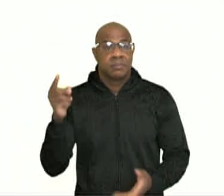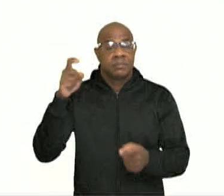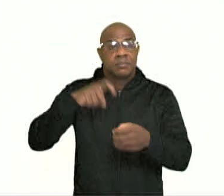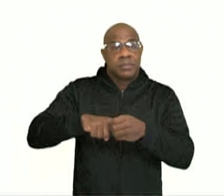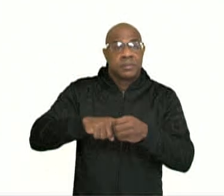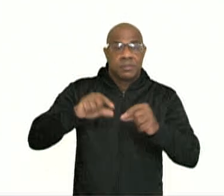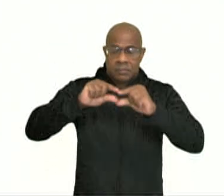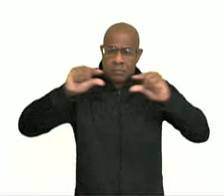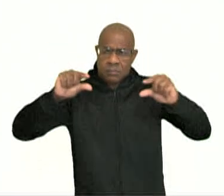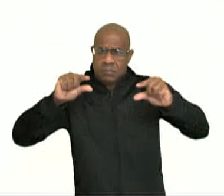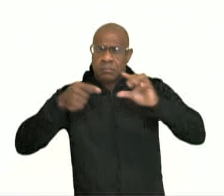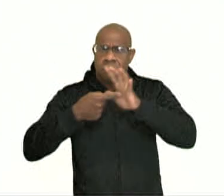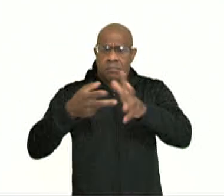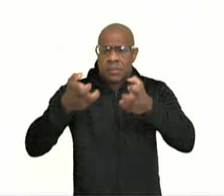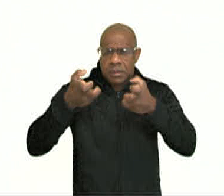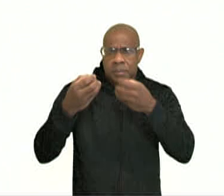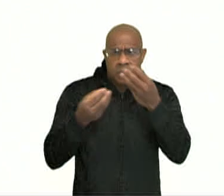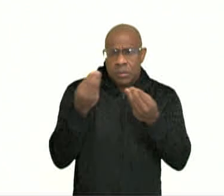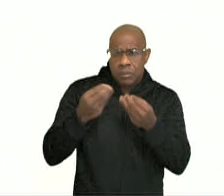destacada? Já voltamos.